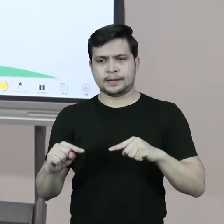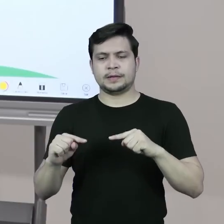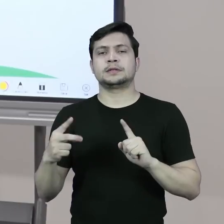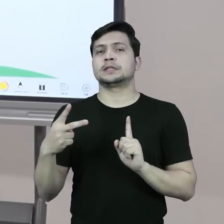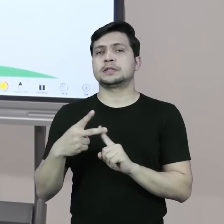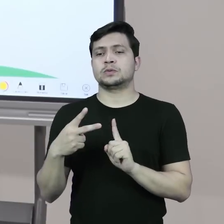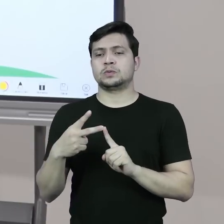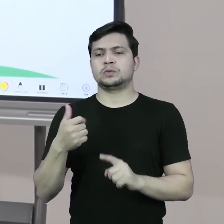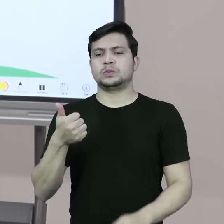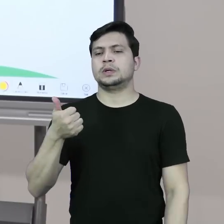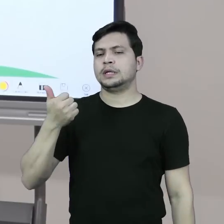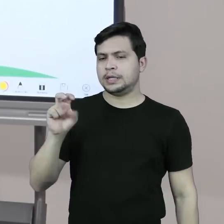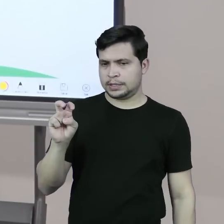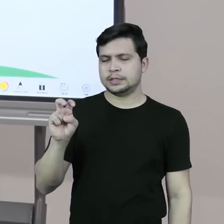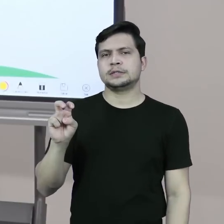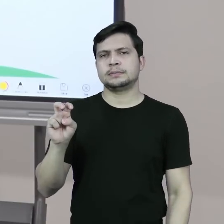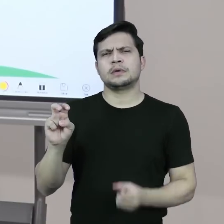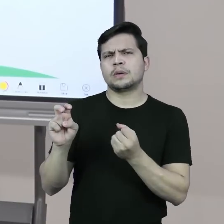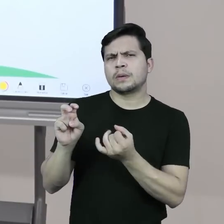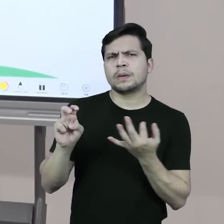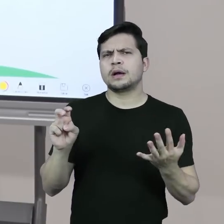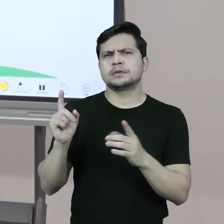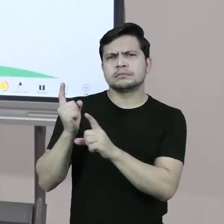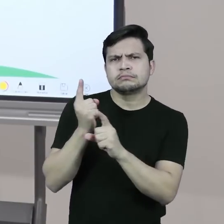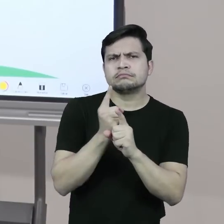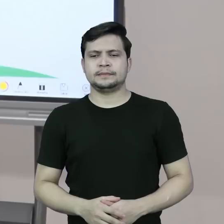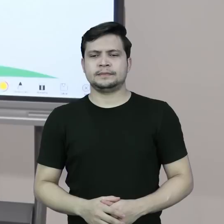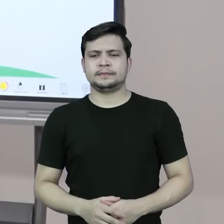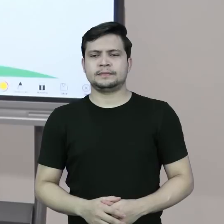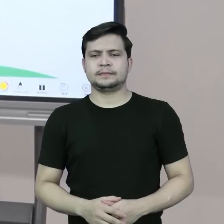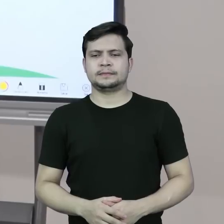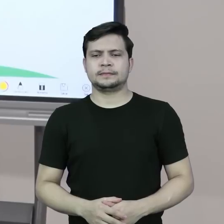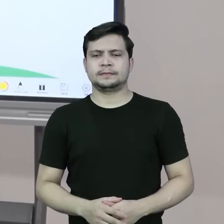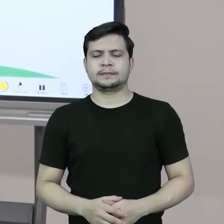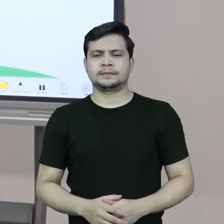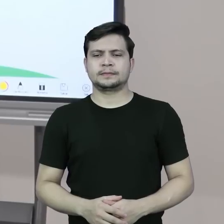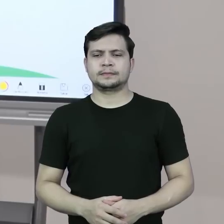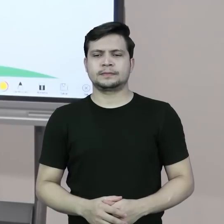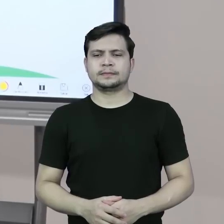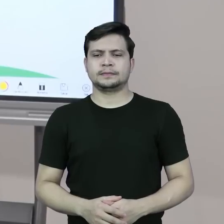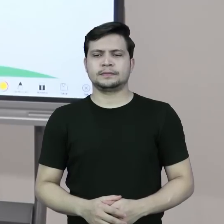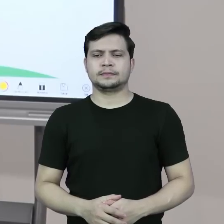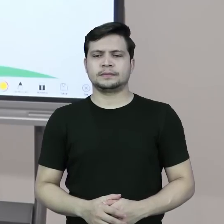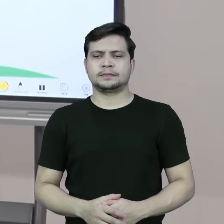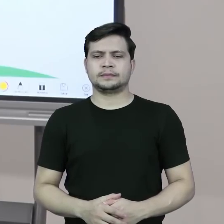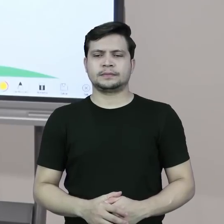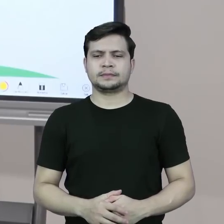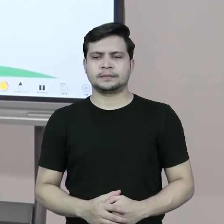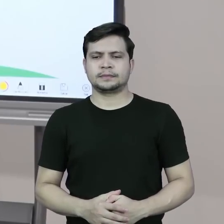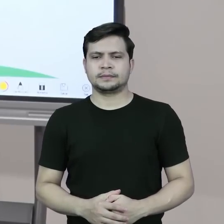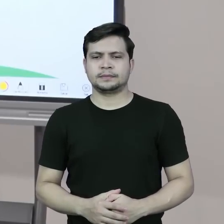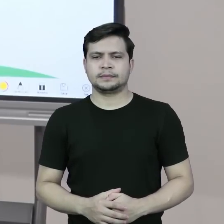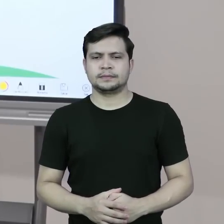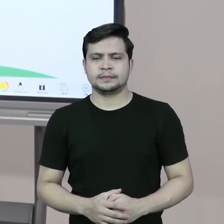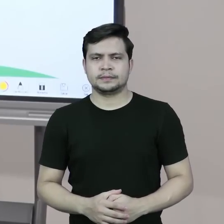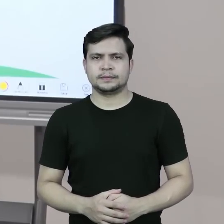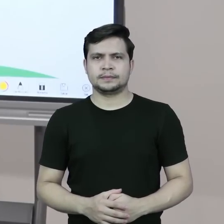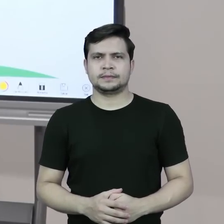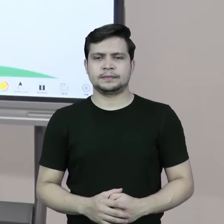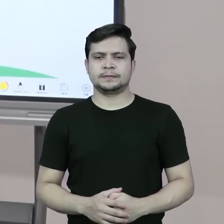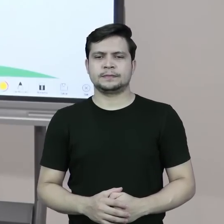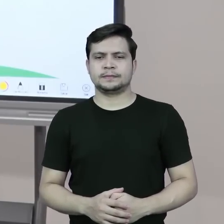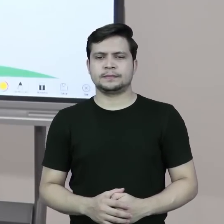depois dividir por 10. Não vou fazer isso, porque aqui são 10, são poucos valores. Se fossem 50, 60, eu não iria fazer essa soma